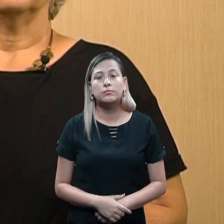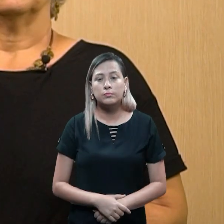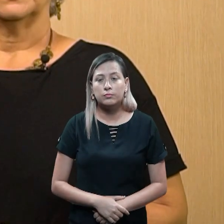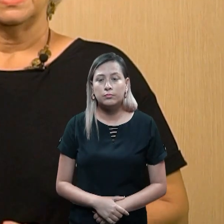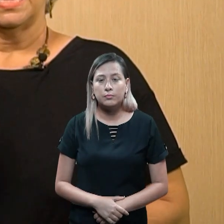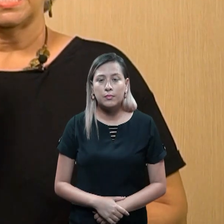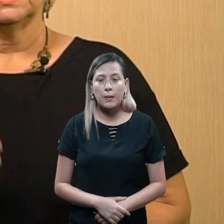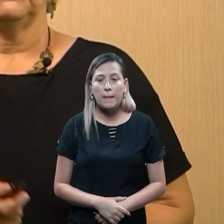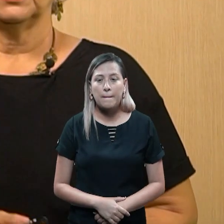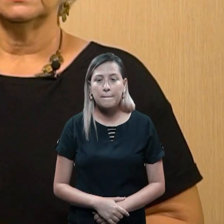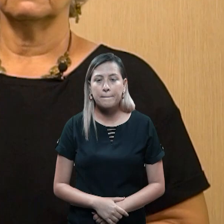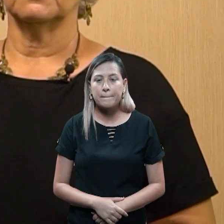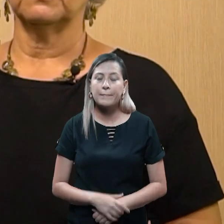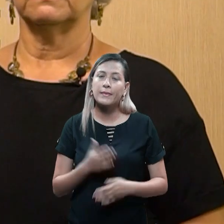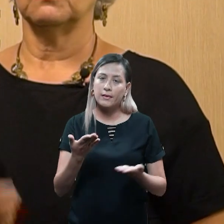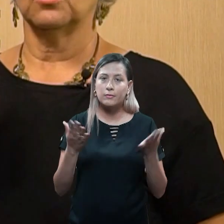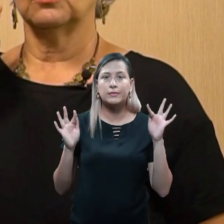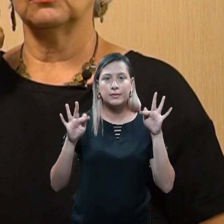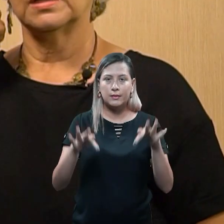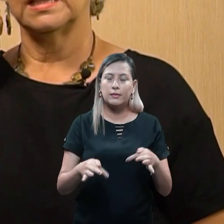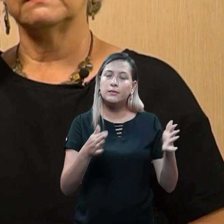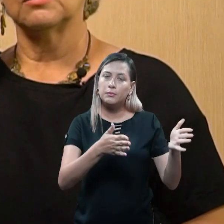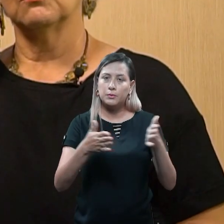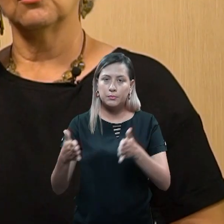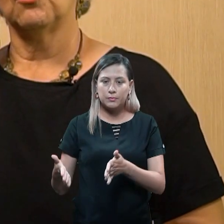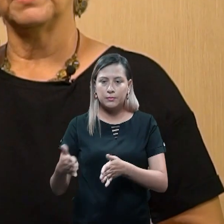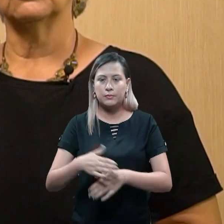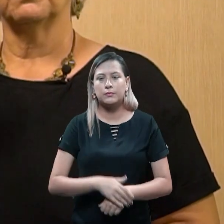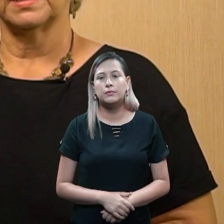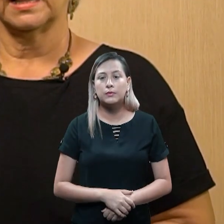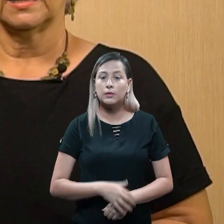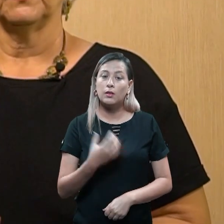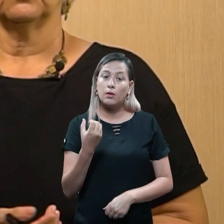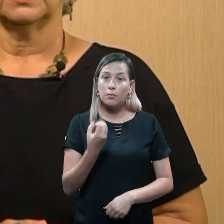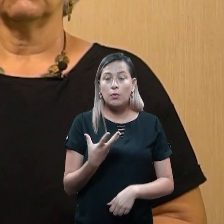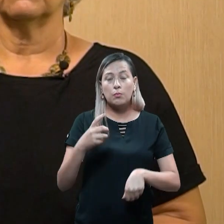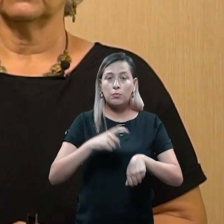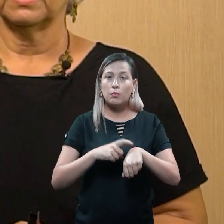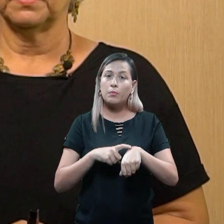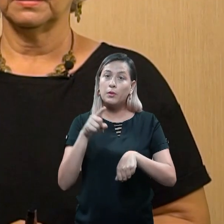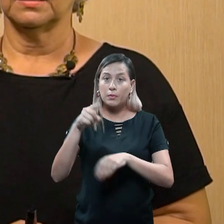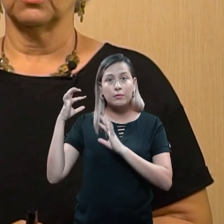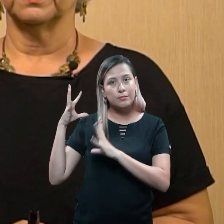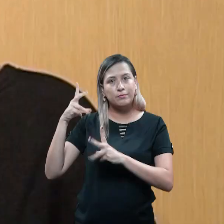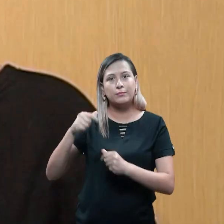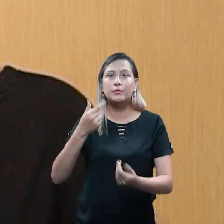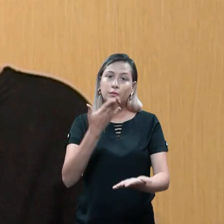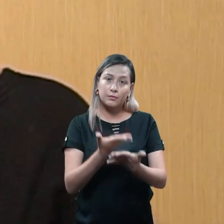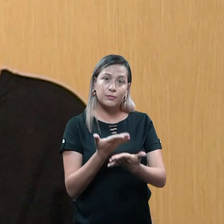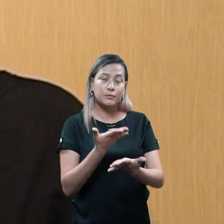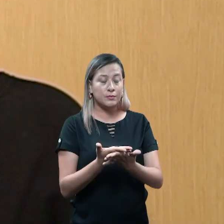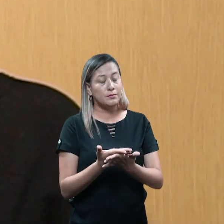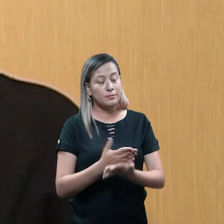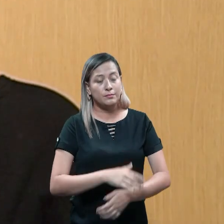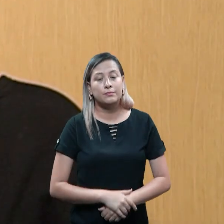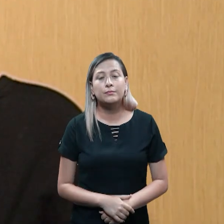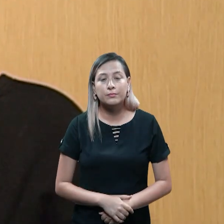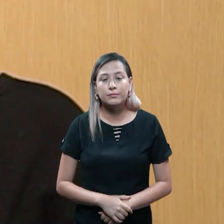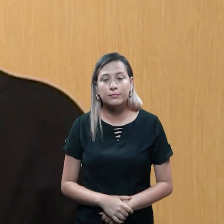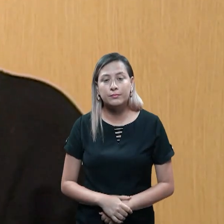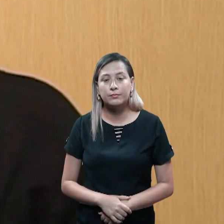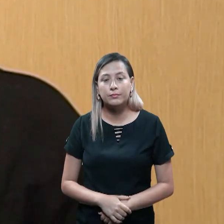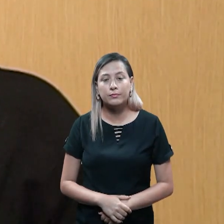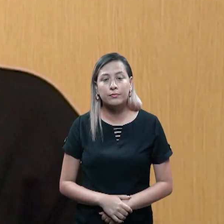bem. Aqui finalizamos esse módulo. Esse é um bom momento para recapitular o que você aprendeu. Eu gostaria que